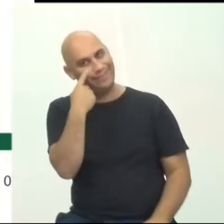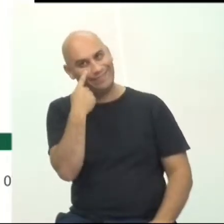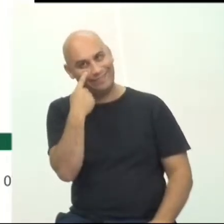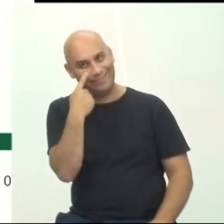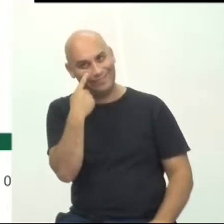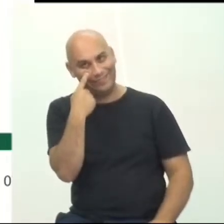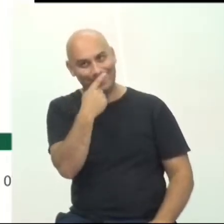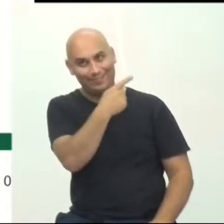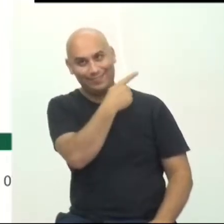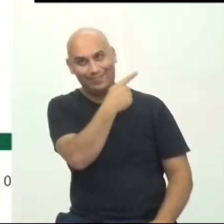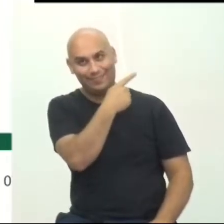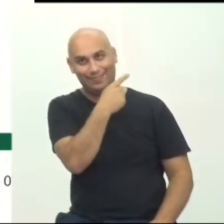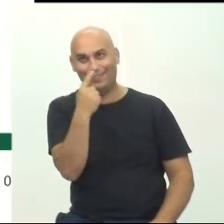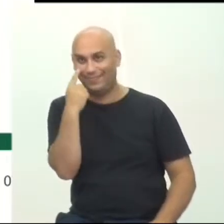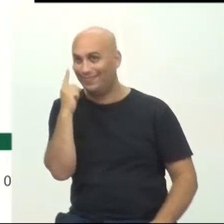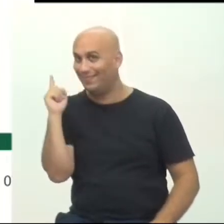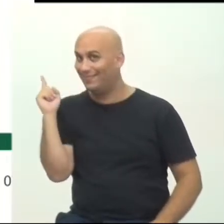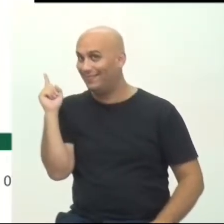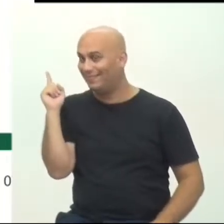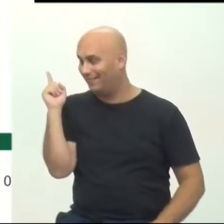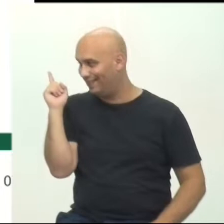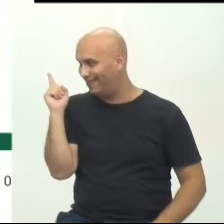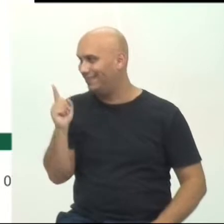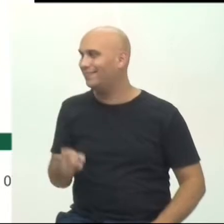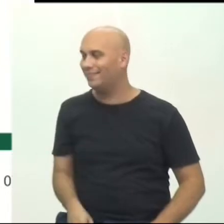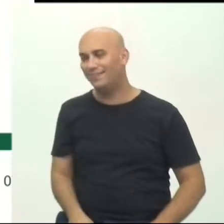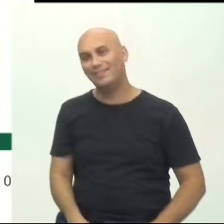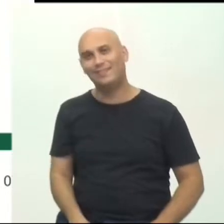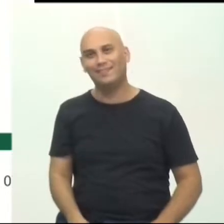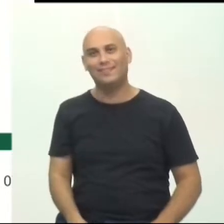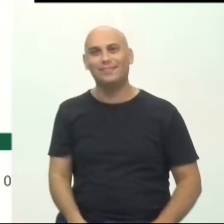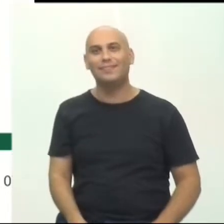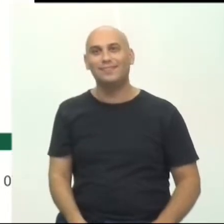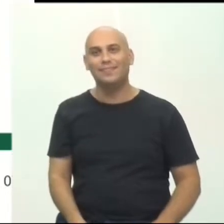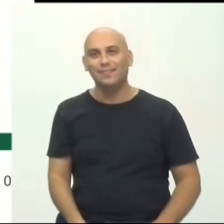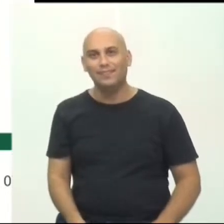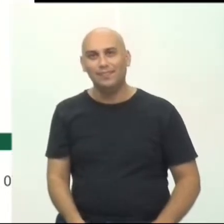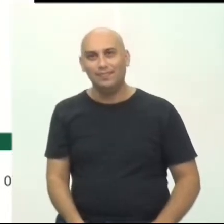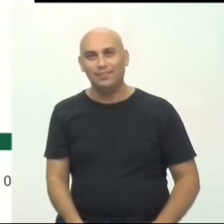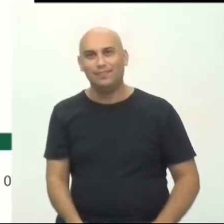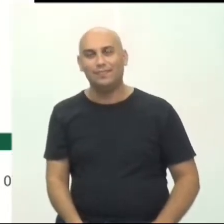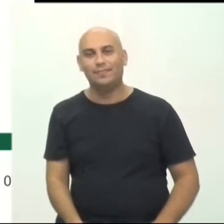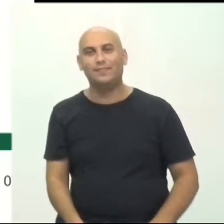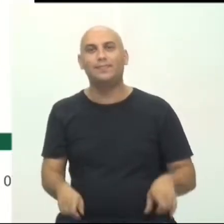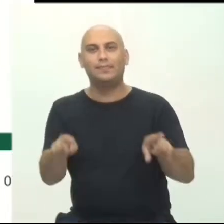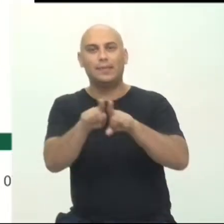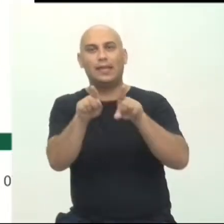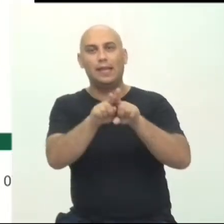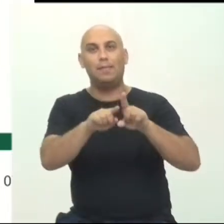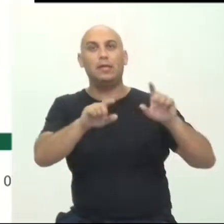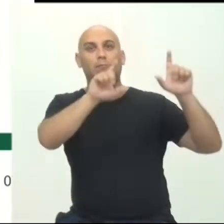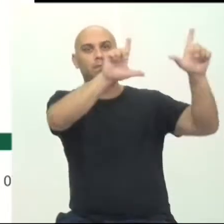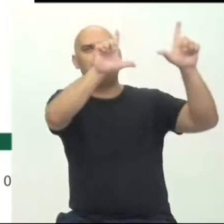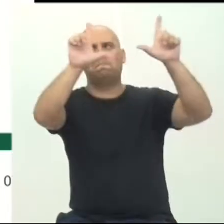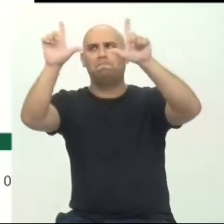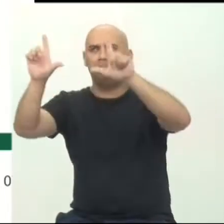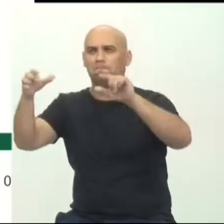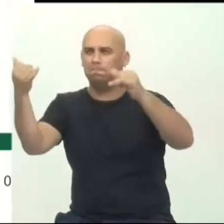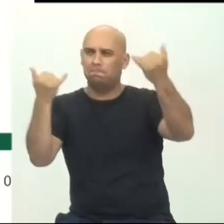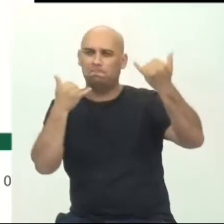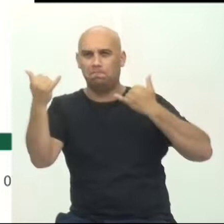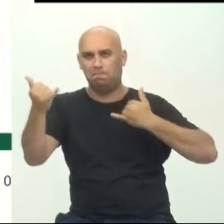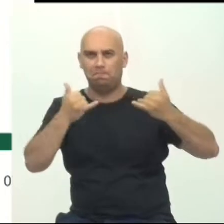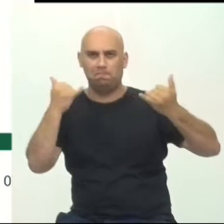ciclofaixa, passeio, representação também da sinalização vertical, que tem que ser bem estudada